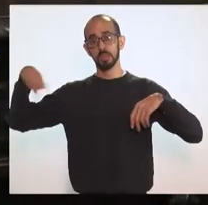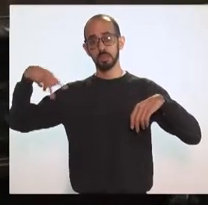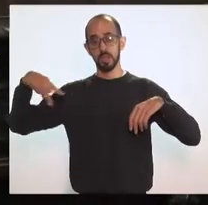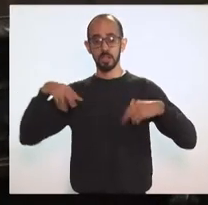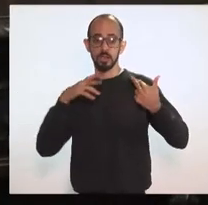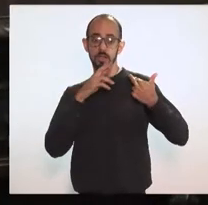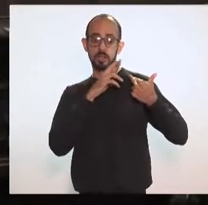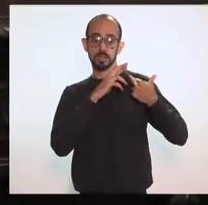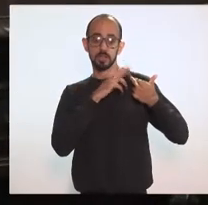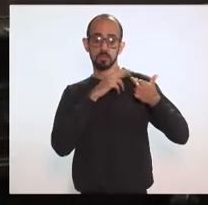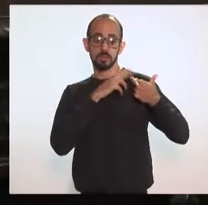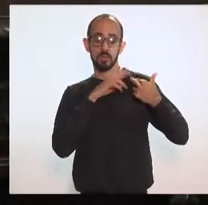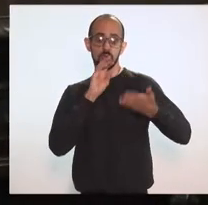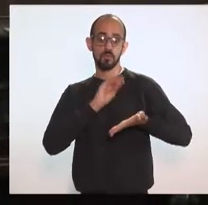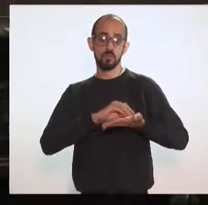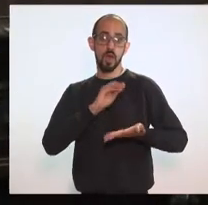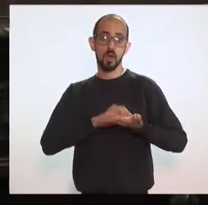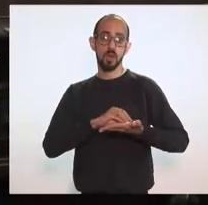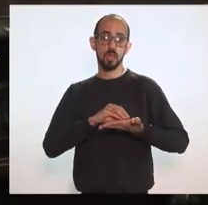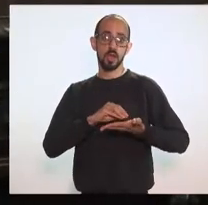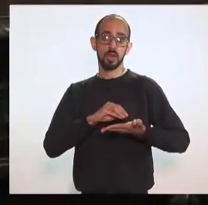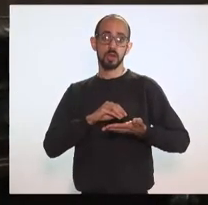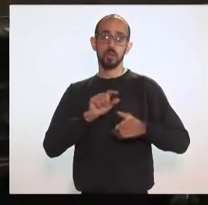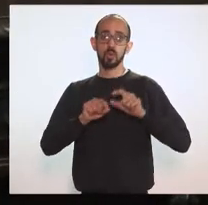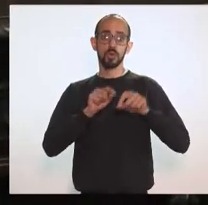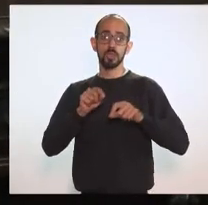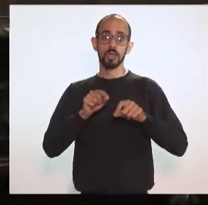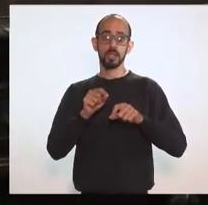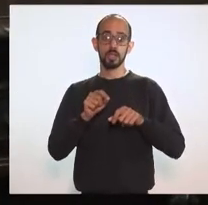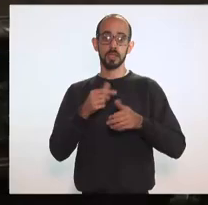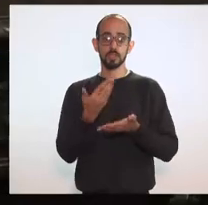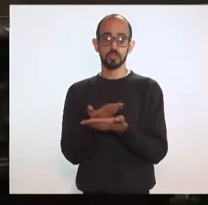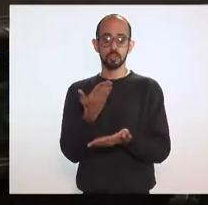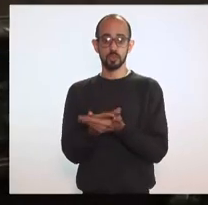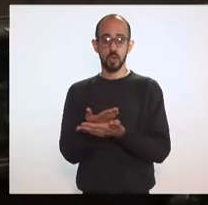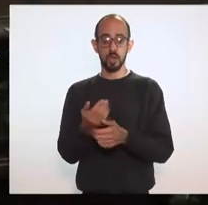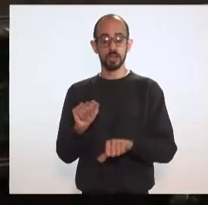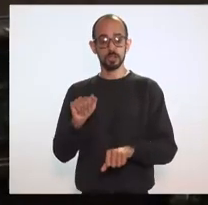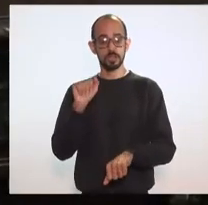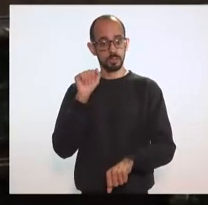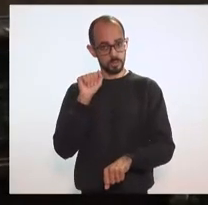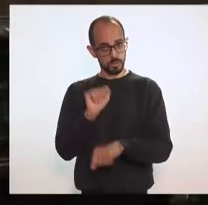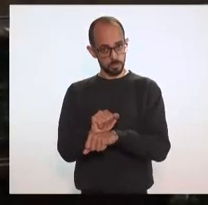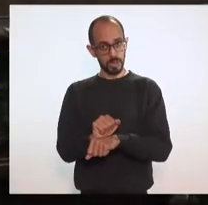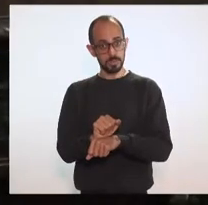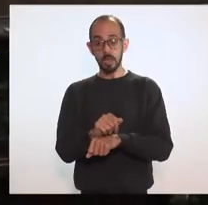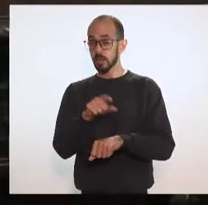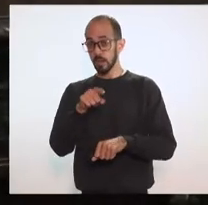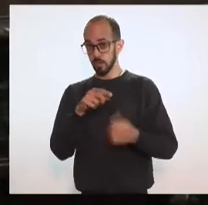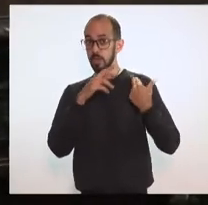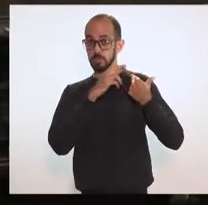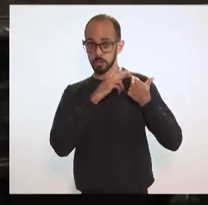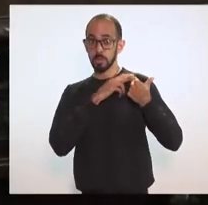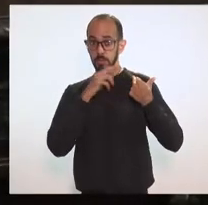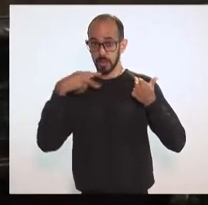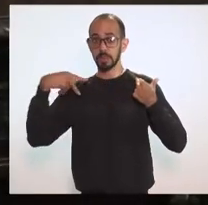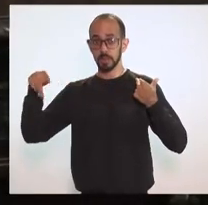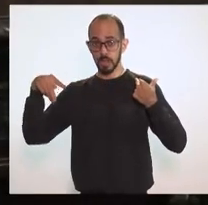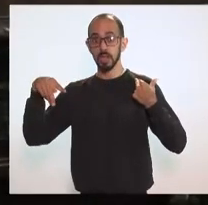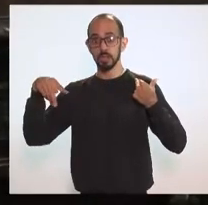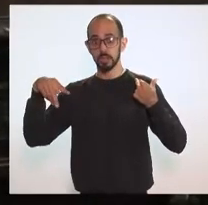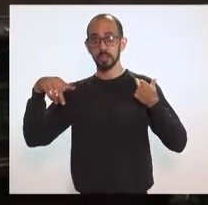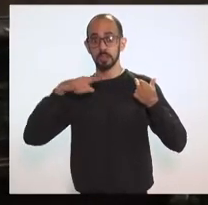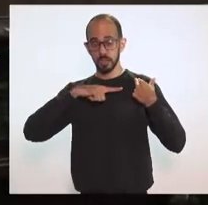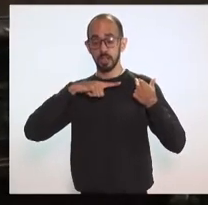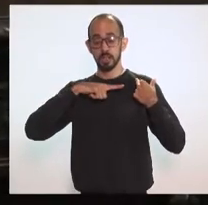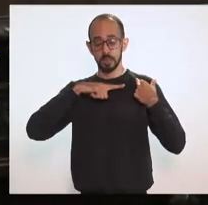responsavelmente anunciou que as escolas seriam paralisadas tá do volume do Norte da do da aumento